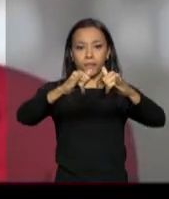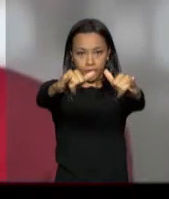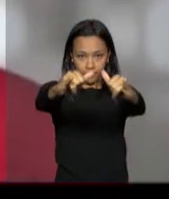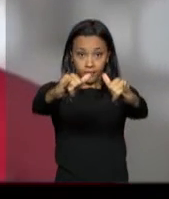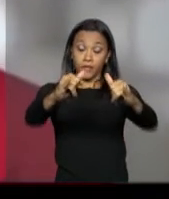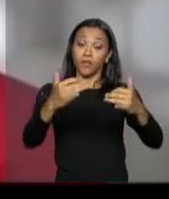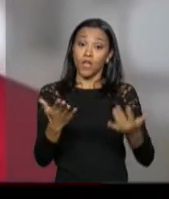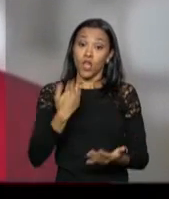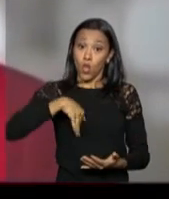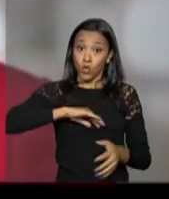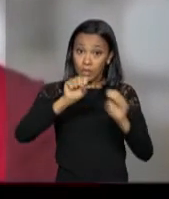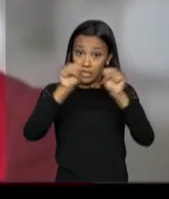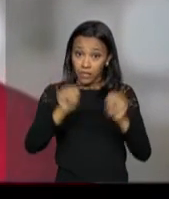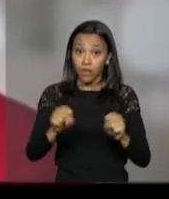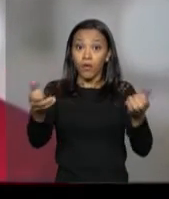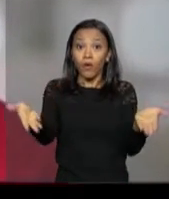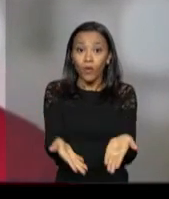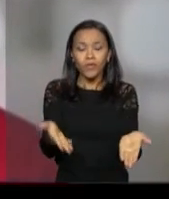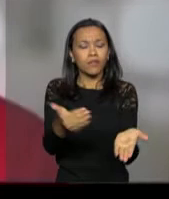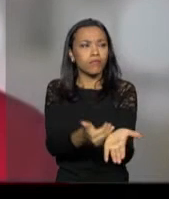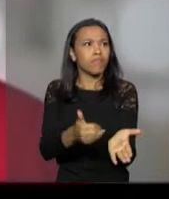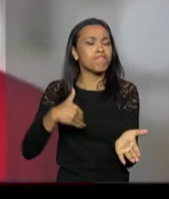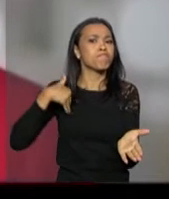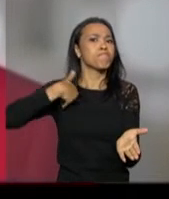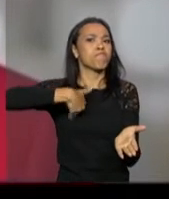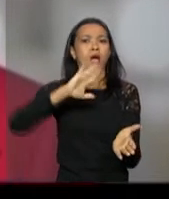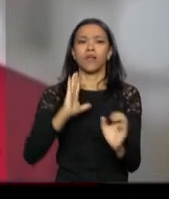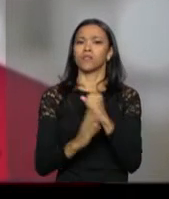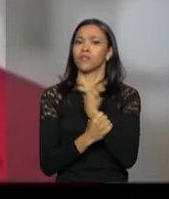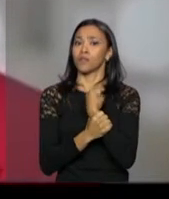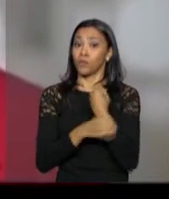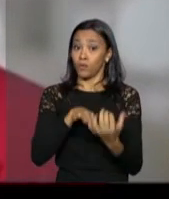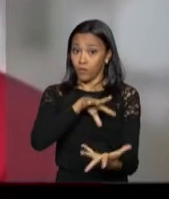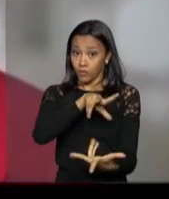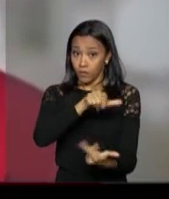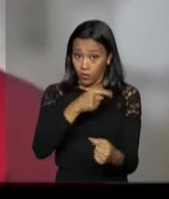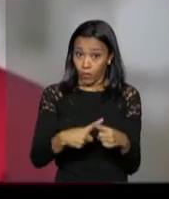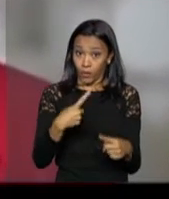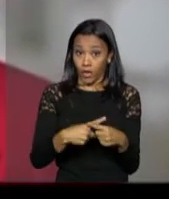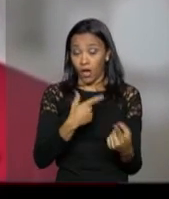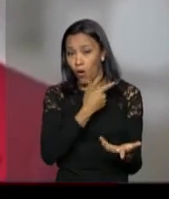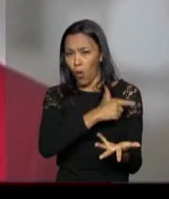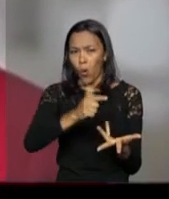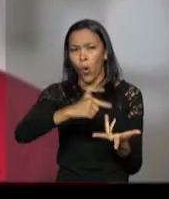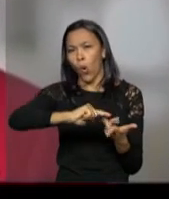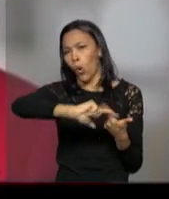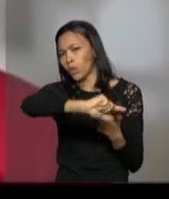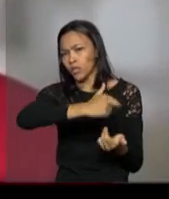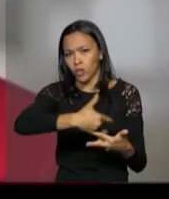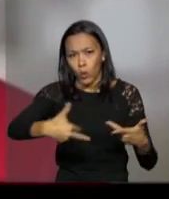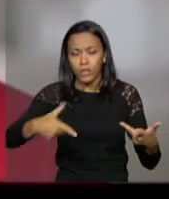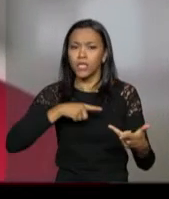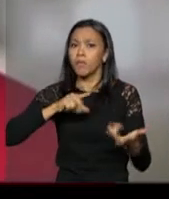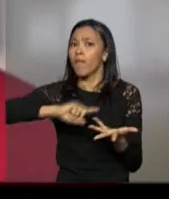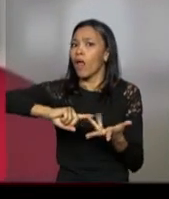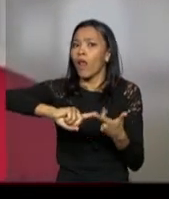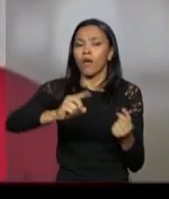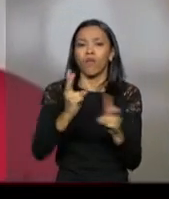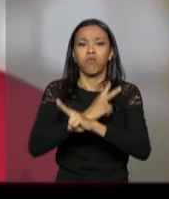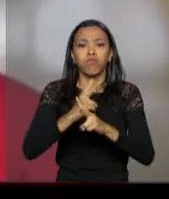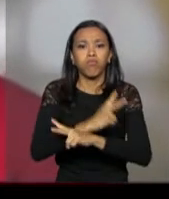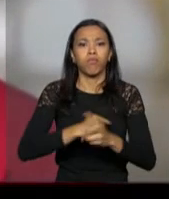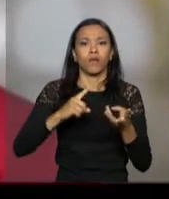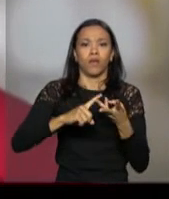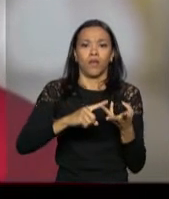Nosso sistema é hoje um dos mais seguros do mundo, porque, entre outras coisas, temos fontes diversas de produção